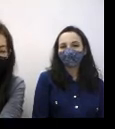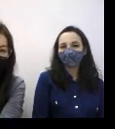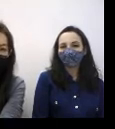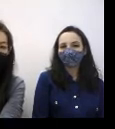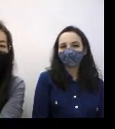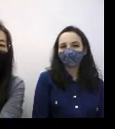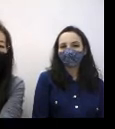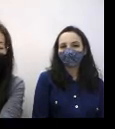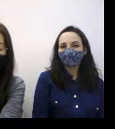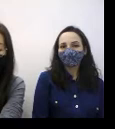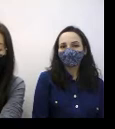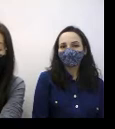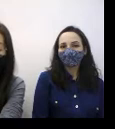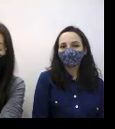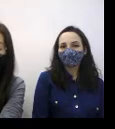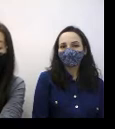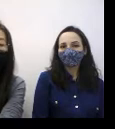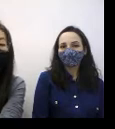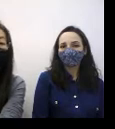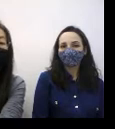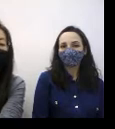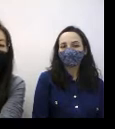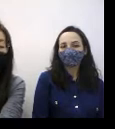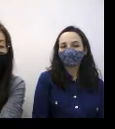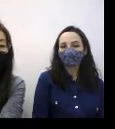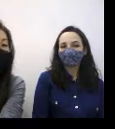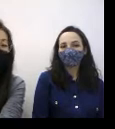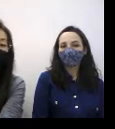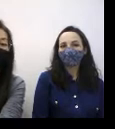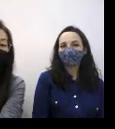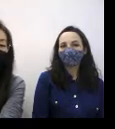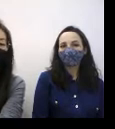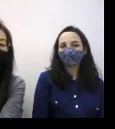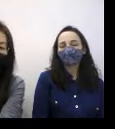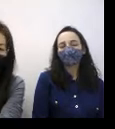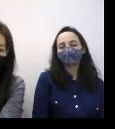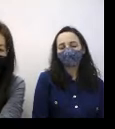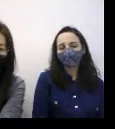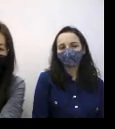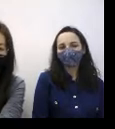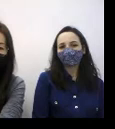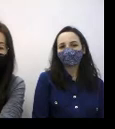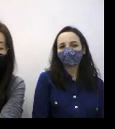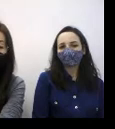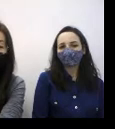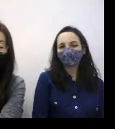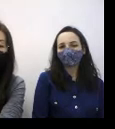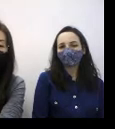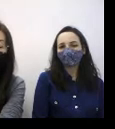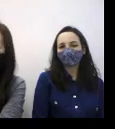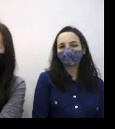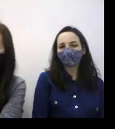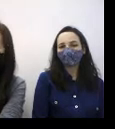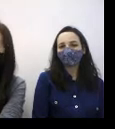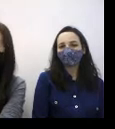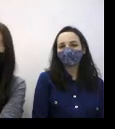possíveis sofrimentos e adversidades, ele também impede que coisas boas aconteçam, né?